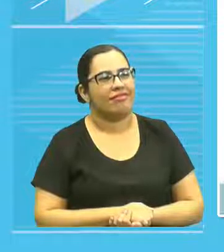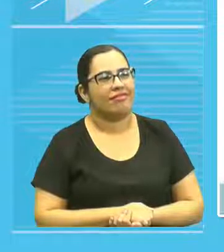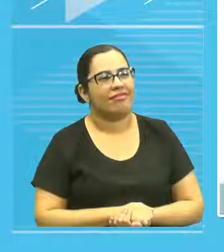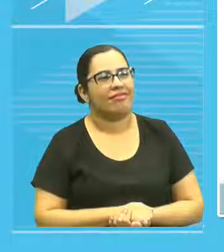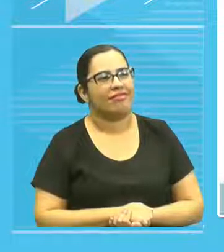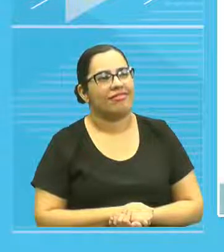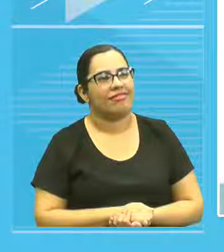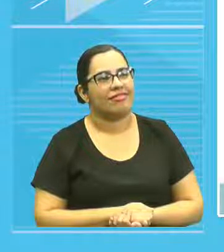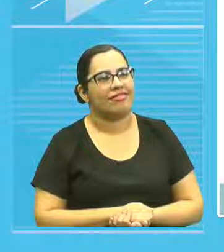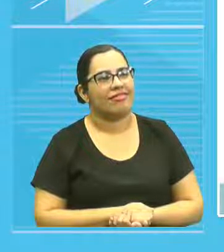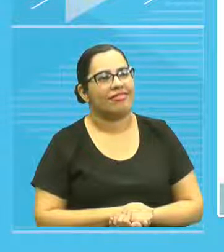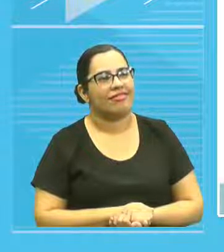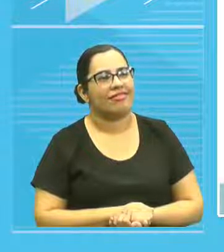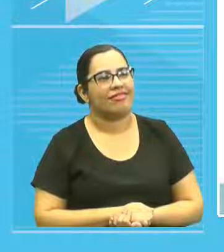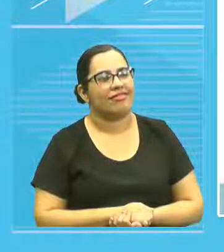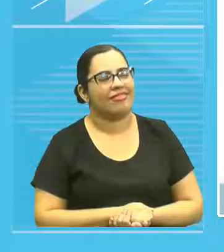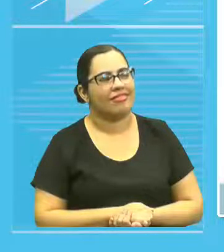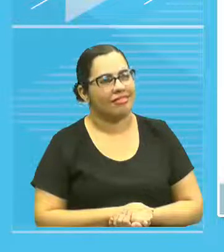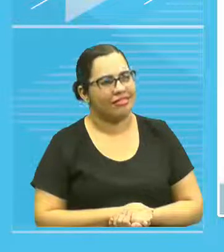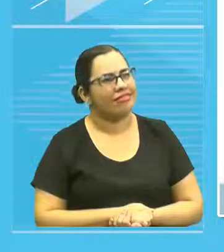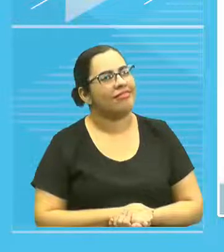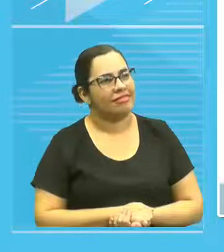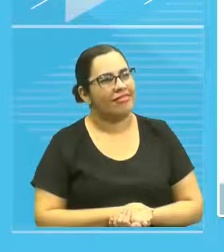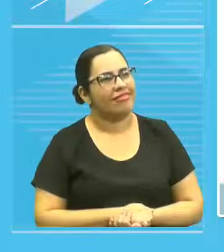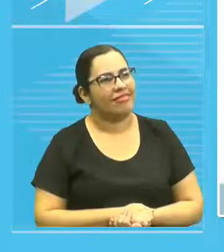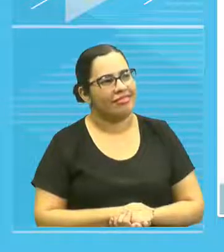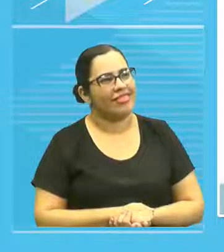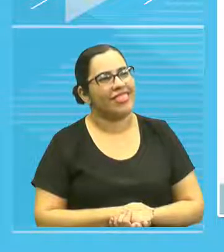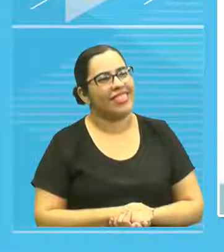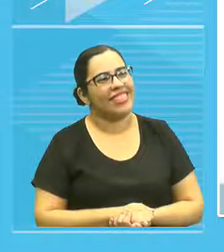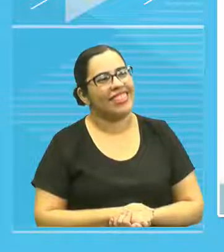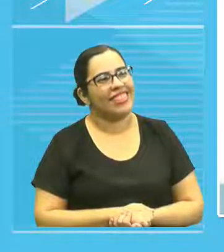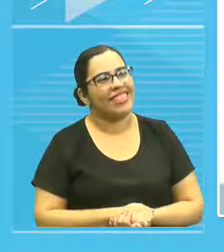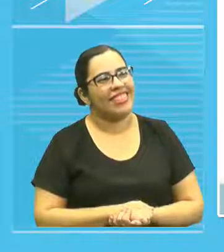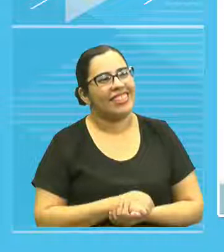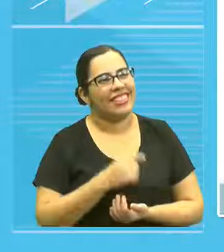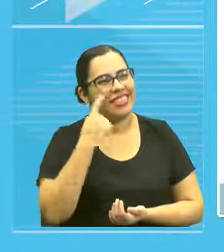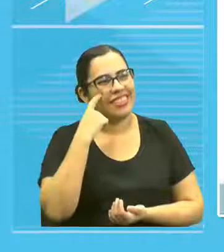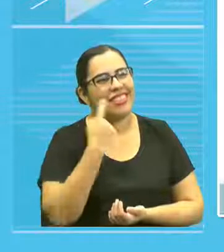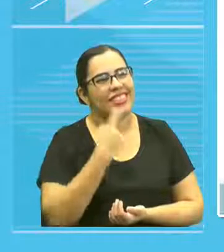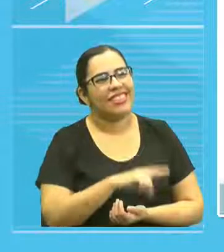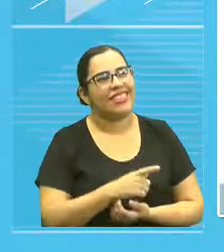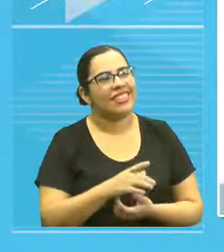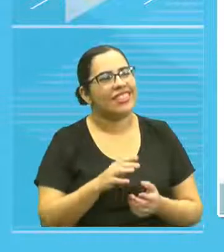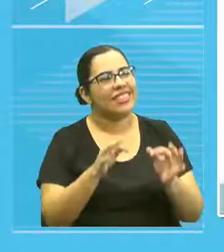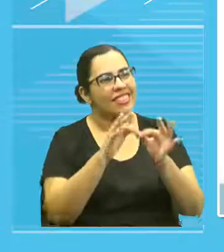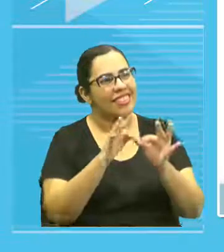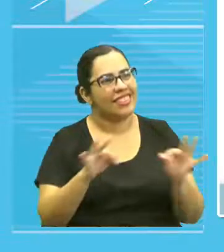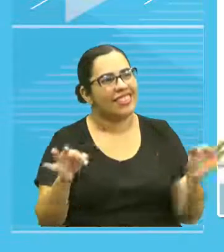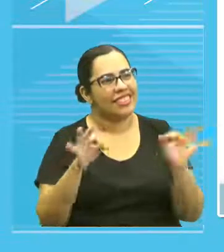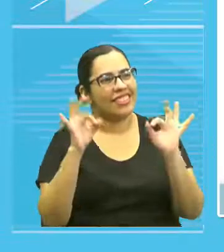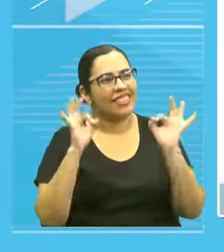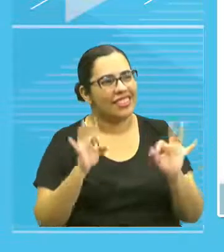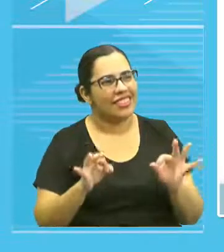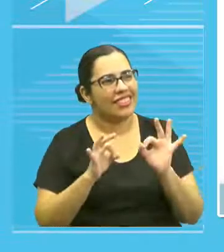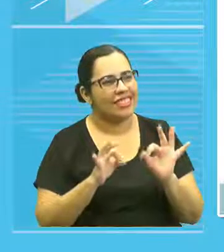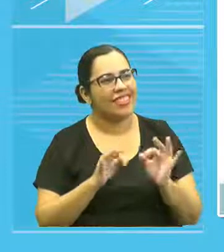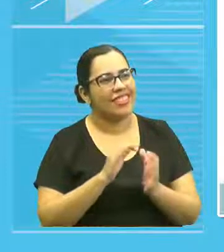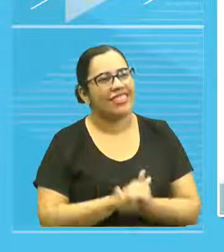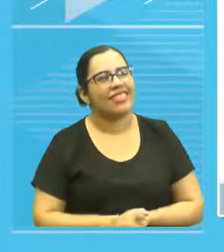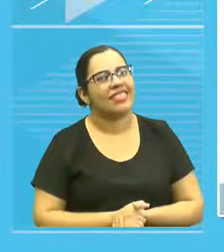e todo dia Aí é para o sul é esse bem aqui ó e essa frase está correta tá corrente